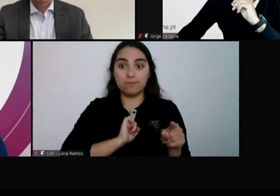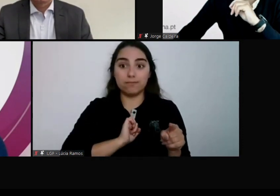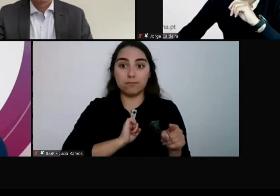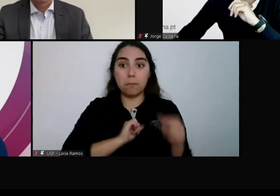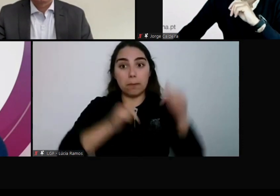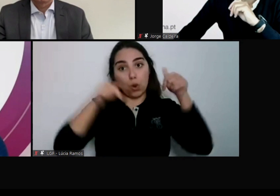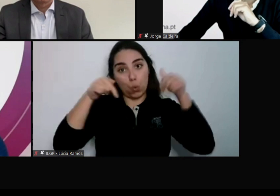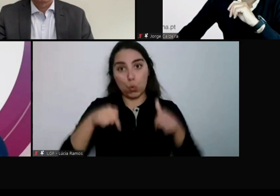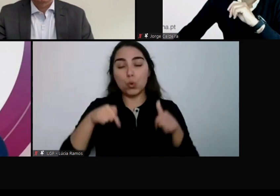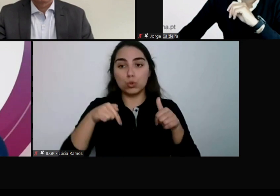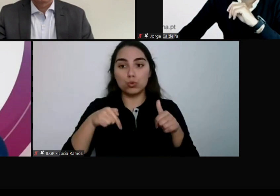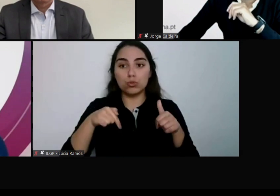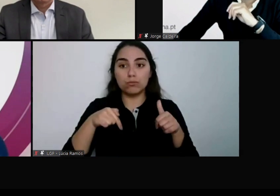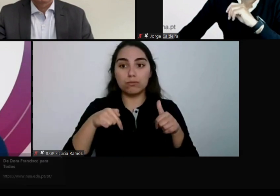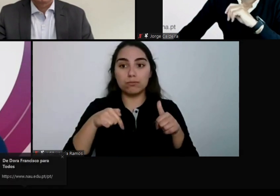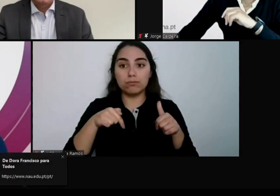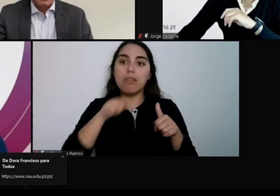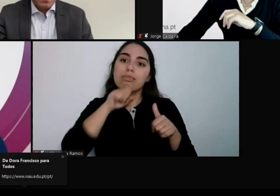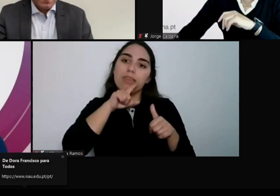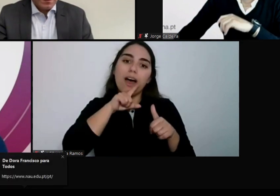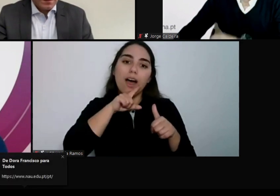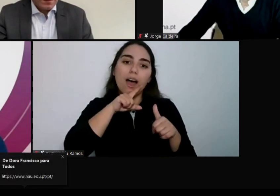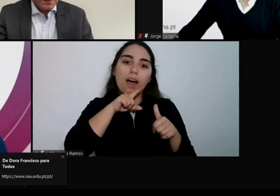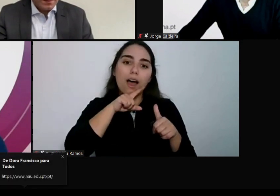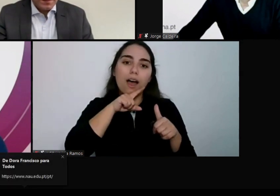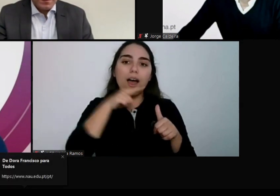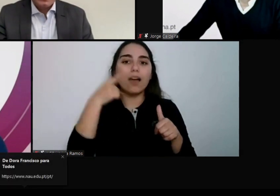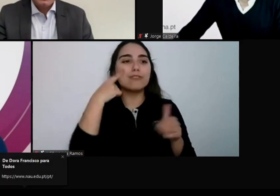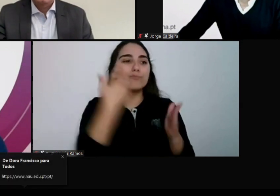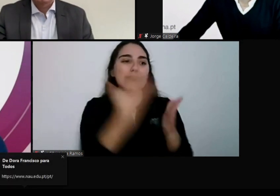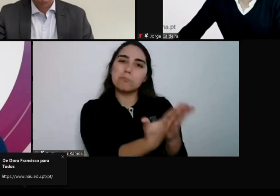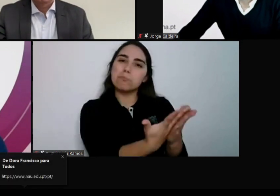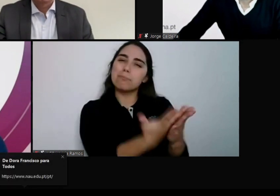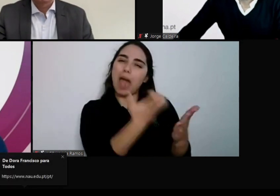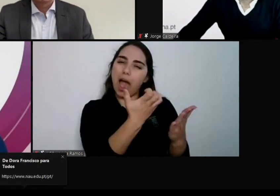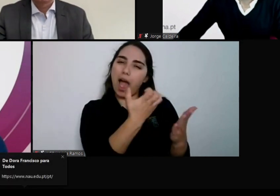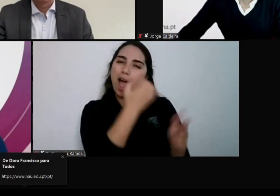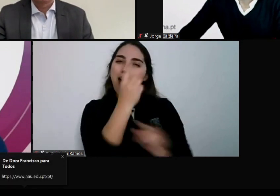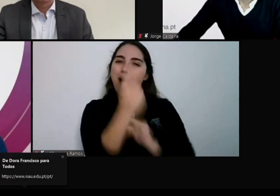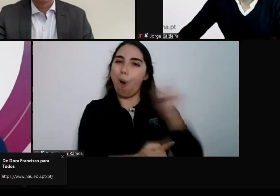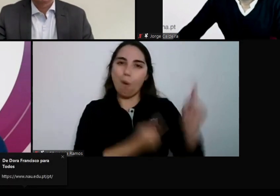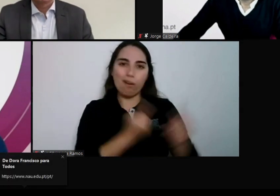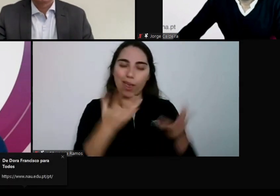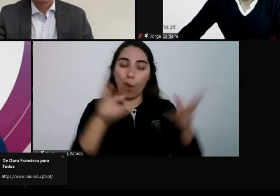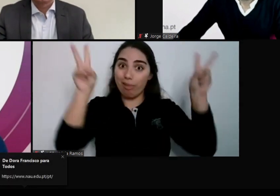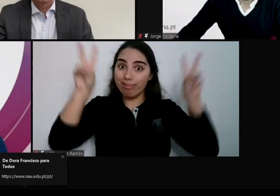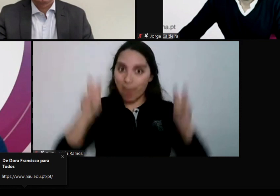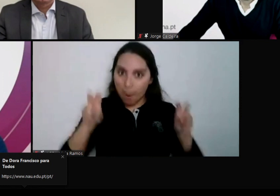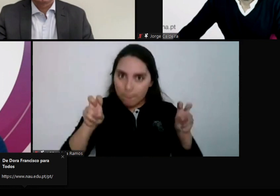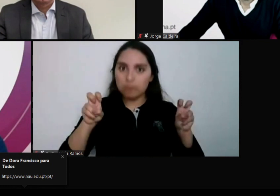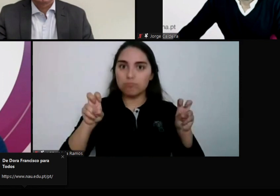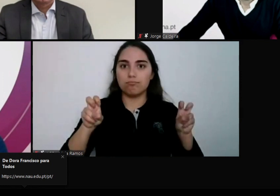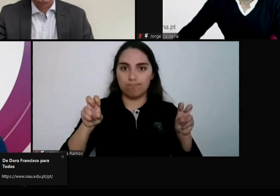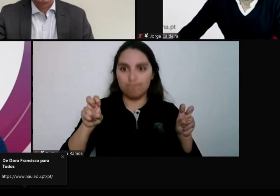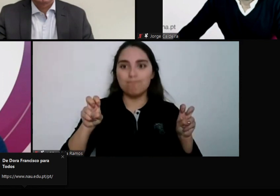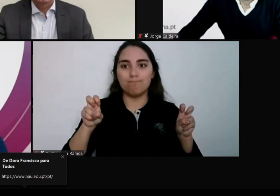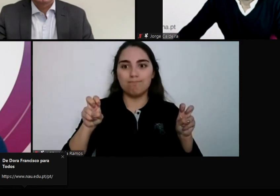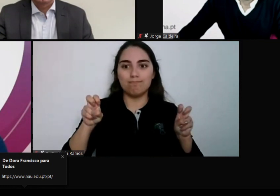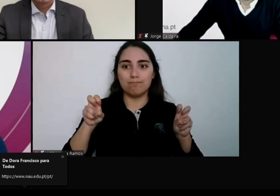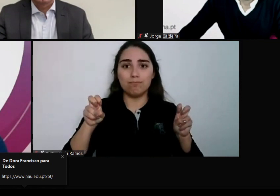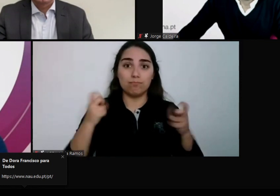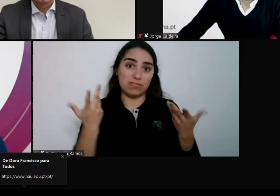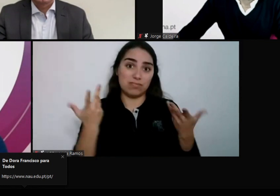sessão conseguir dar visibilidade sobre a amplitude do tema, que vai desde esta definição